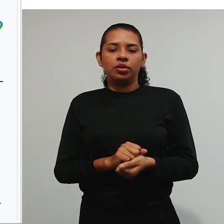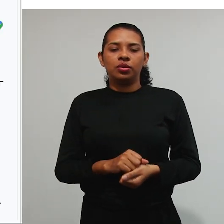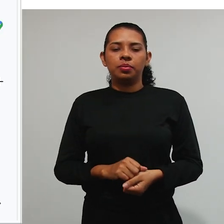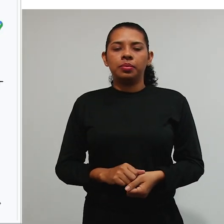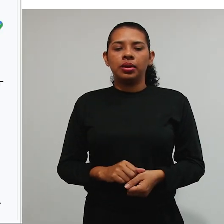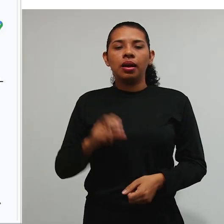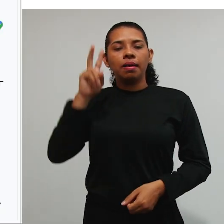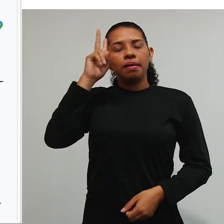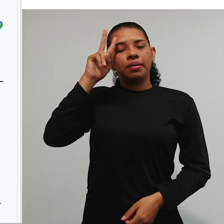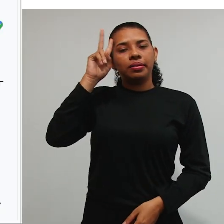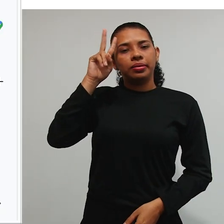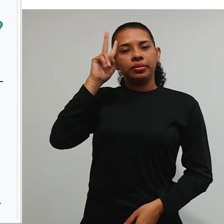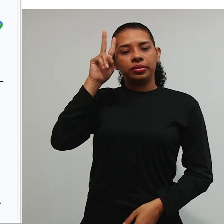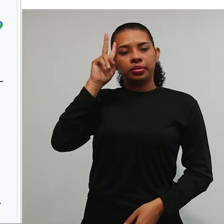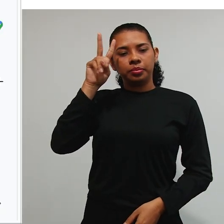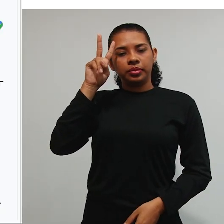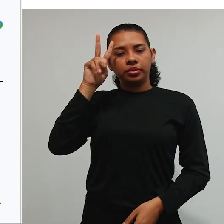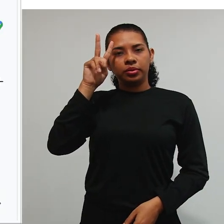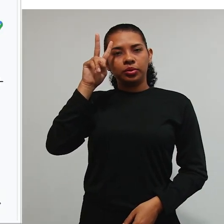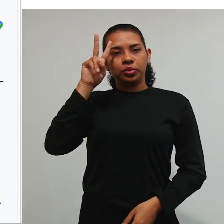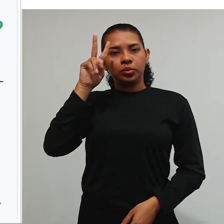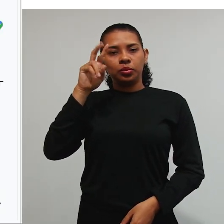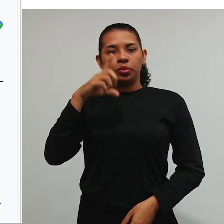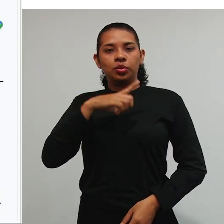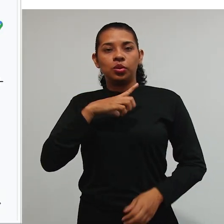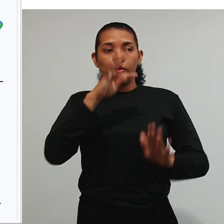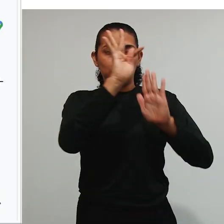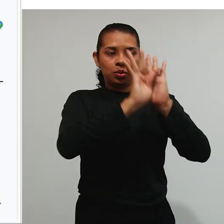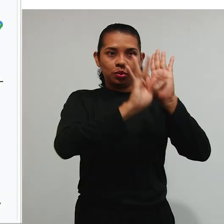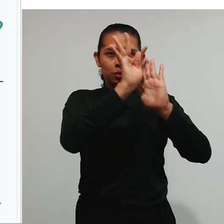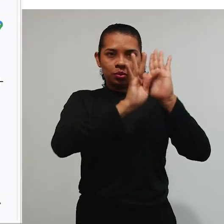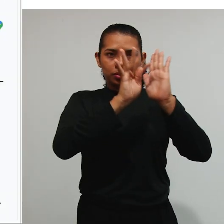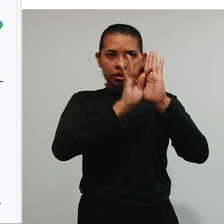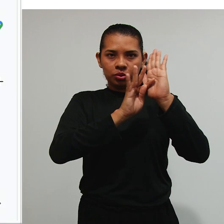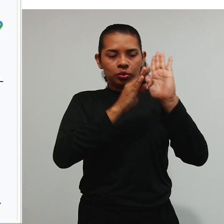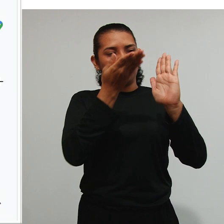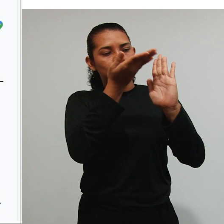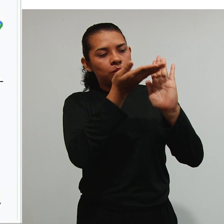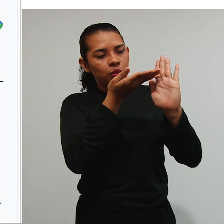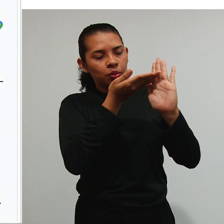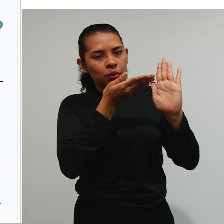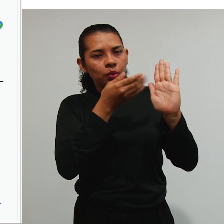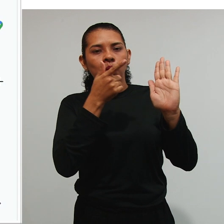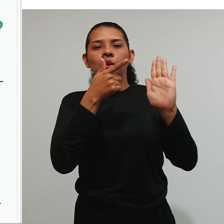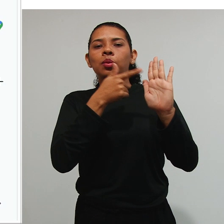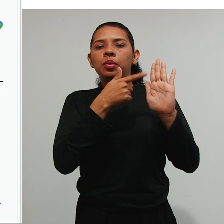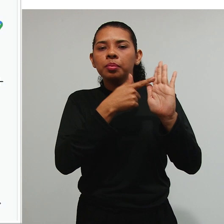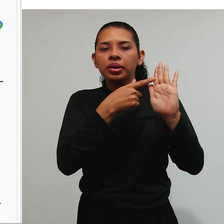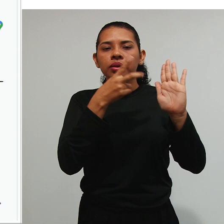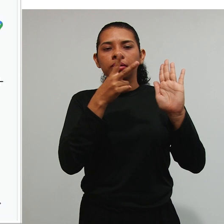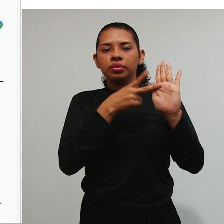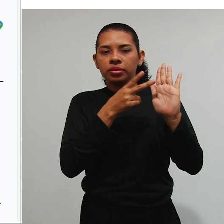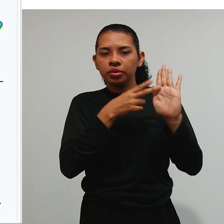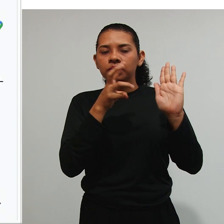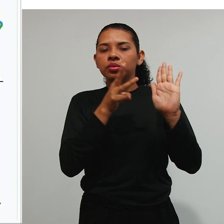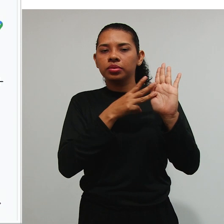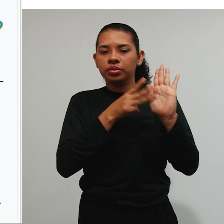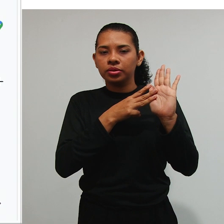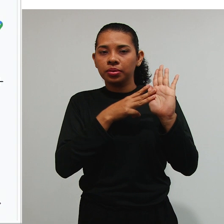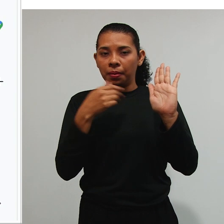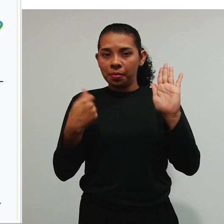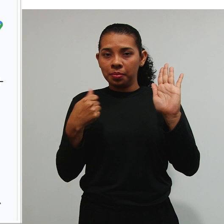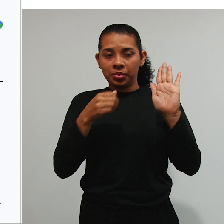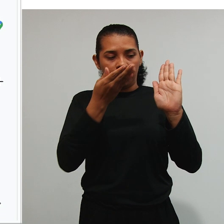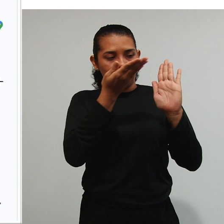essas. Lembrando que entre uma seção e outra, eu tenho que fazer um espaçamento, tá? Ó, eu